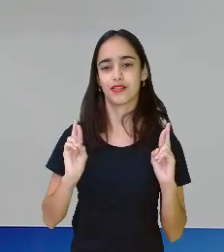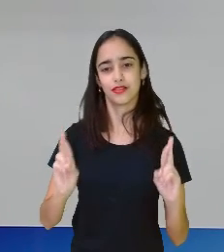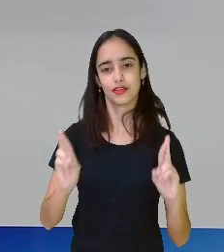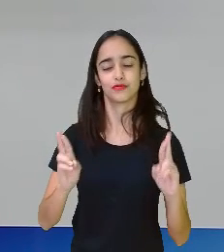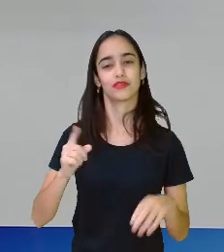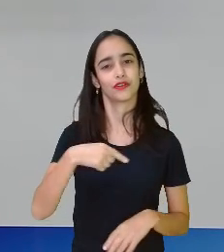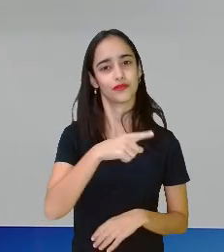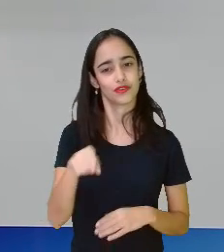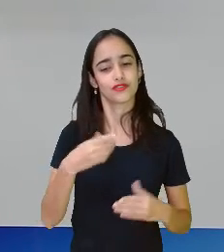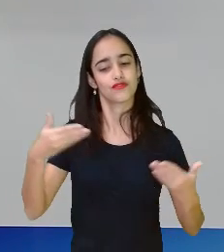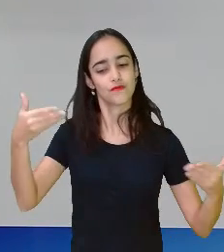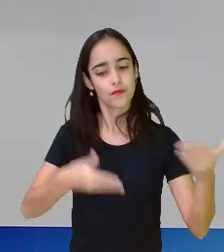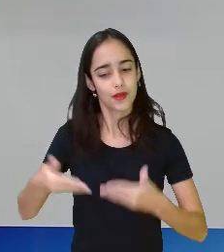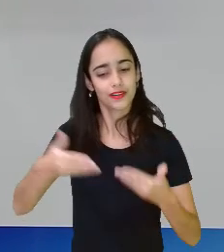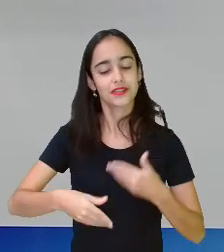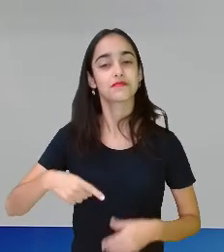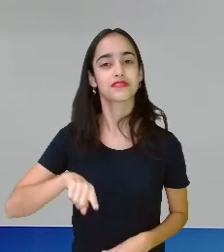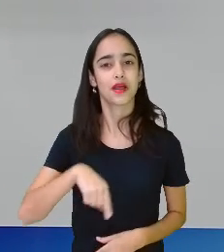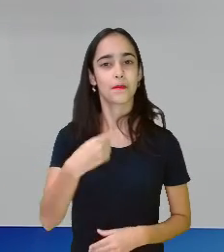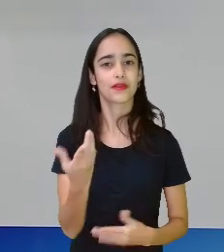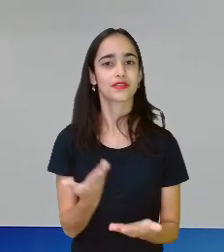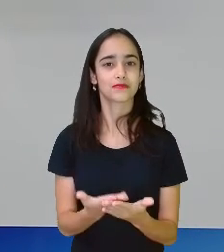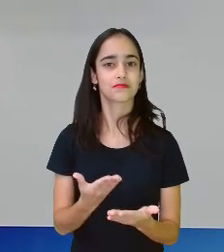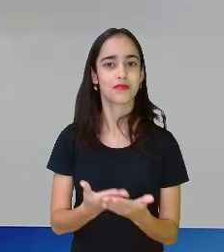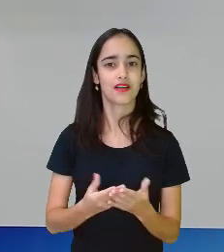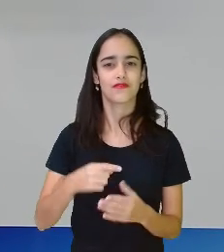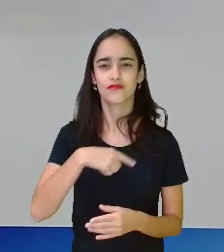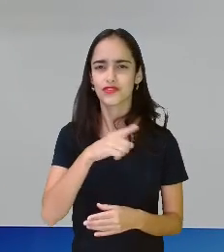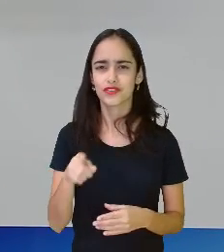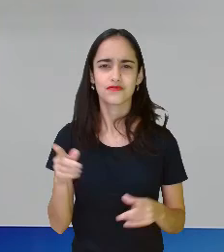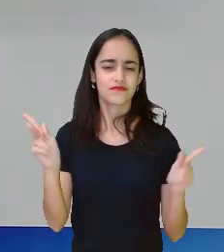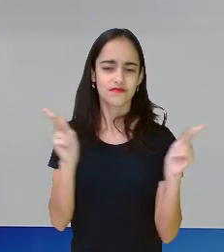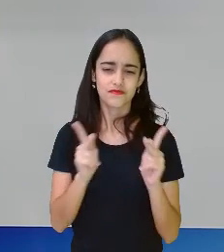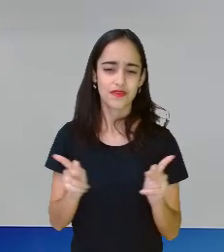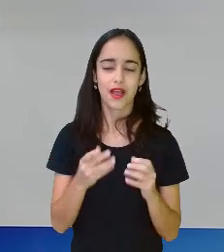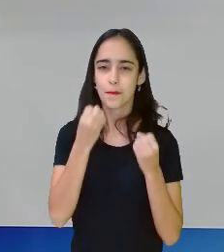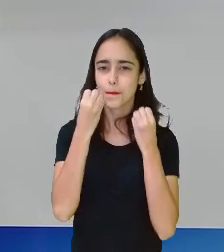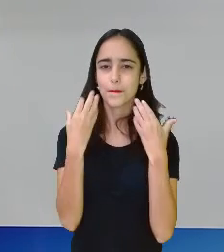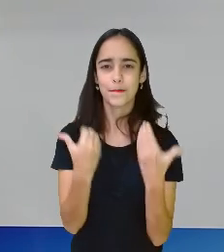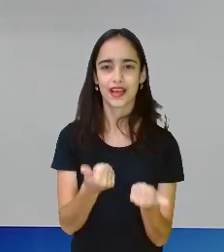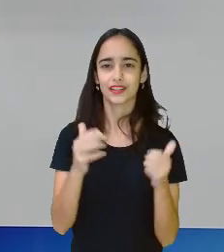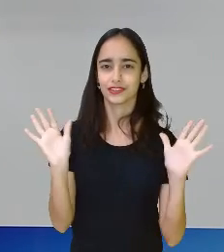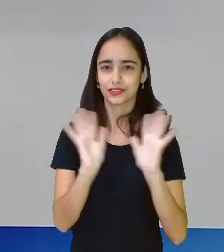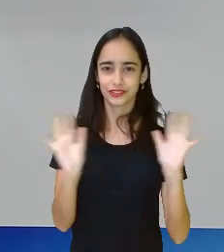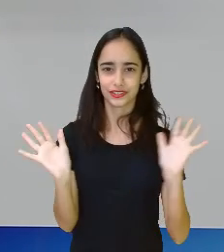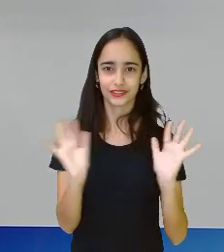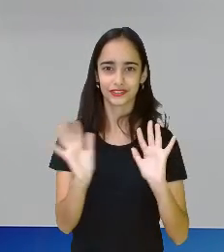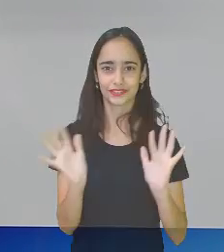colaborem mais comigo. Fiquem bem, fiquem em paz e até a próxima. Tchau, tchau.